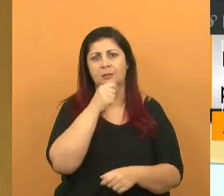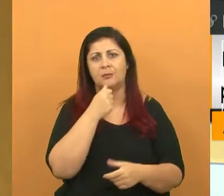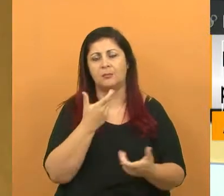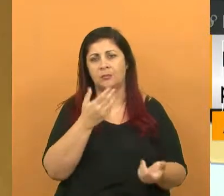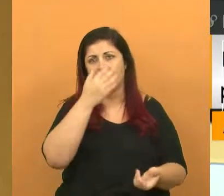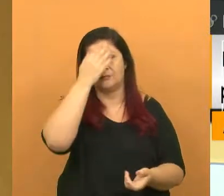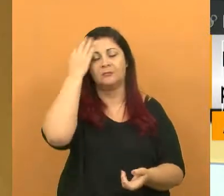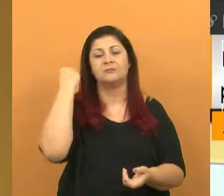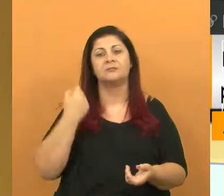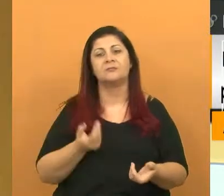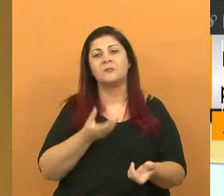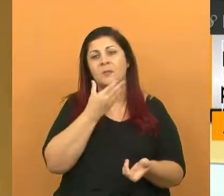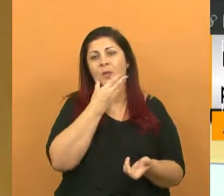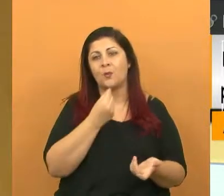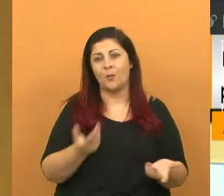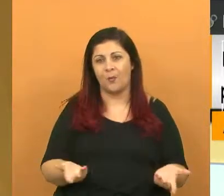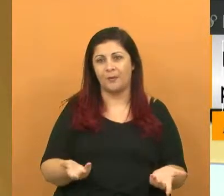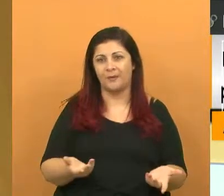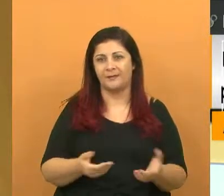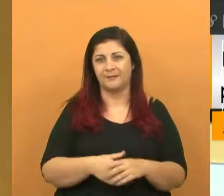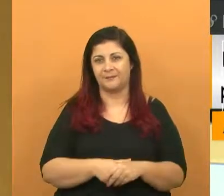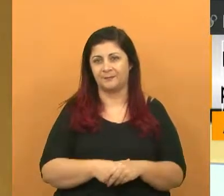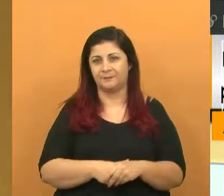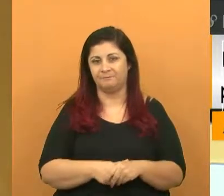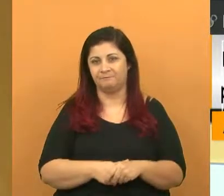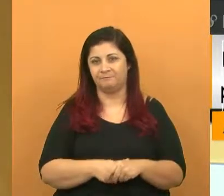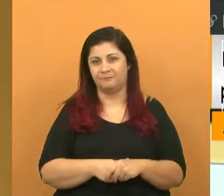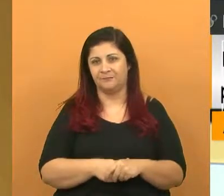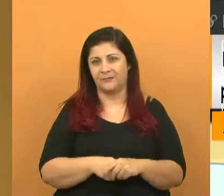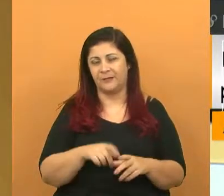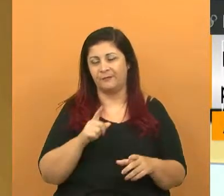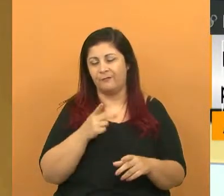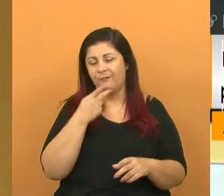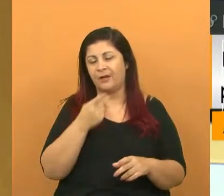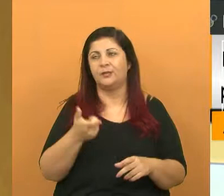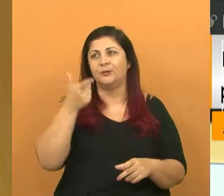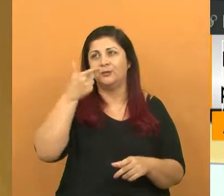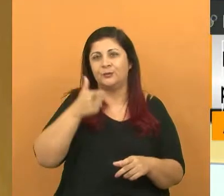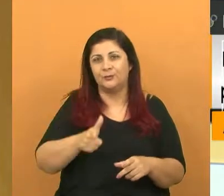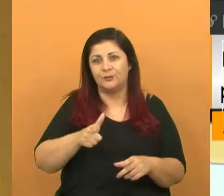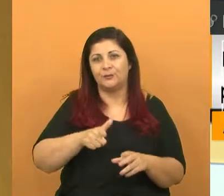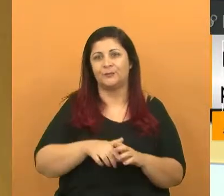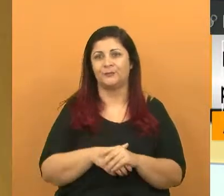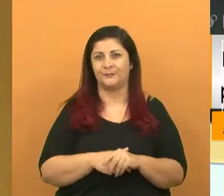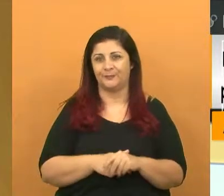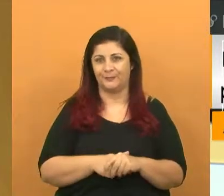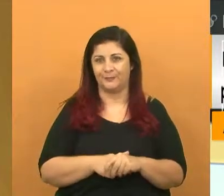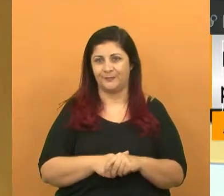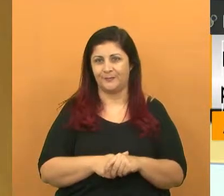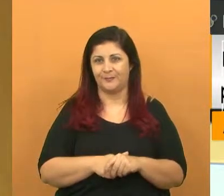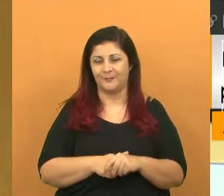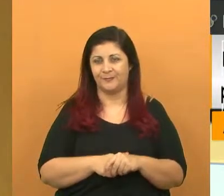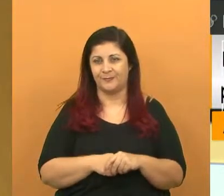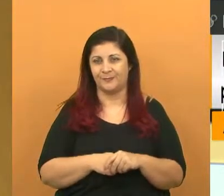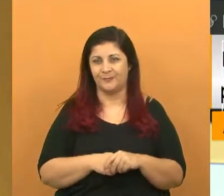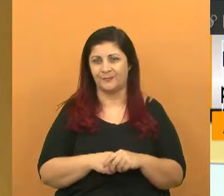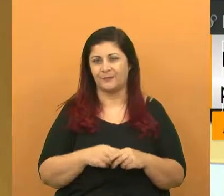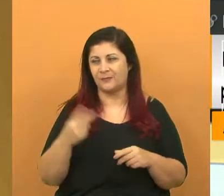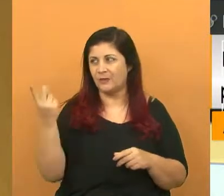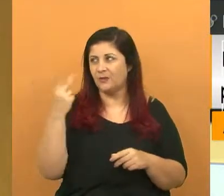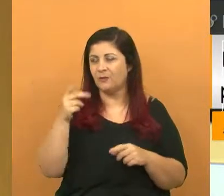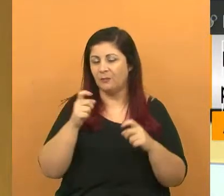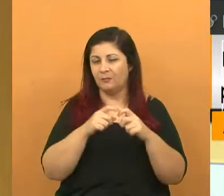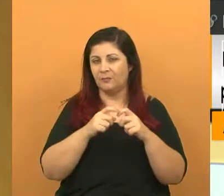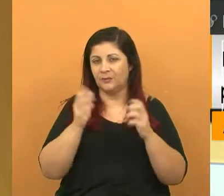E o homem é aquilo aqui, não quero ser redundante nas falas aqui dos dois médicos especialistas que nós temos na